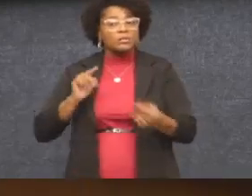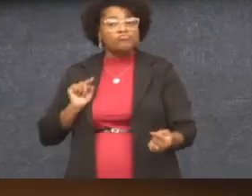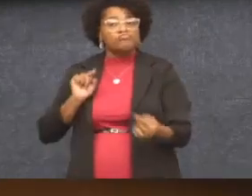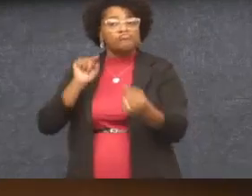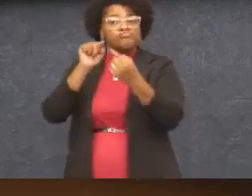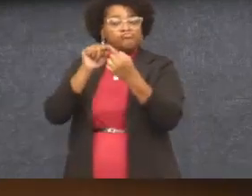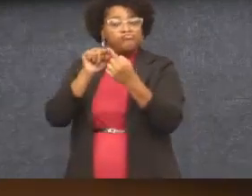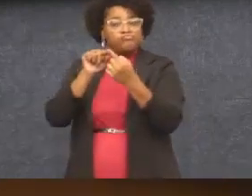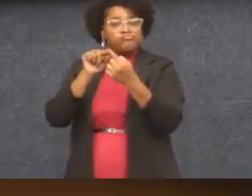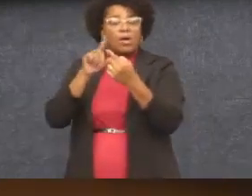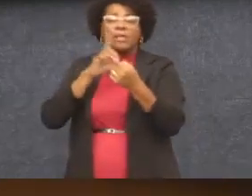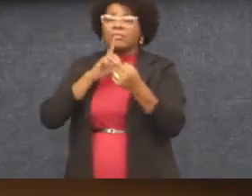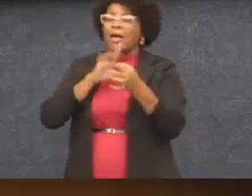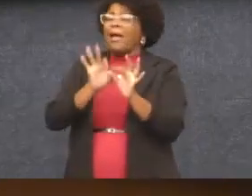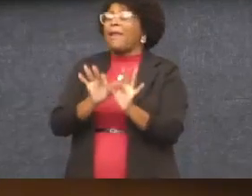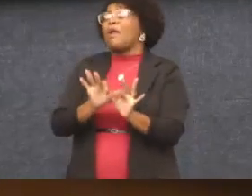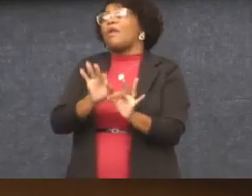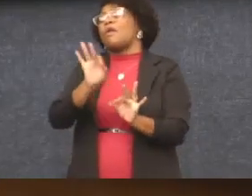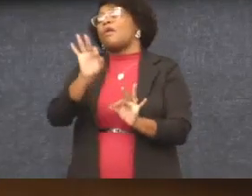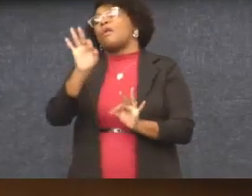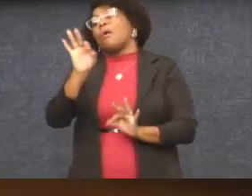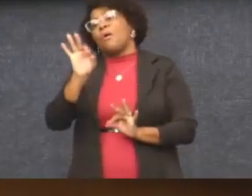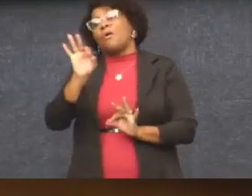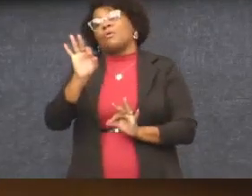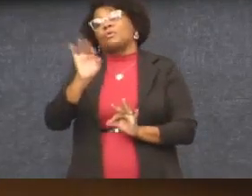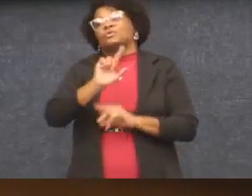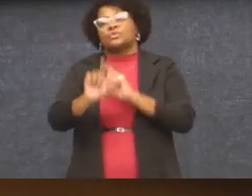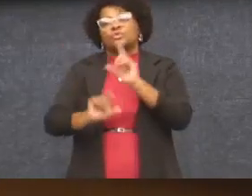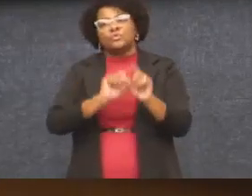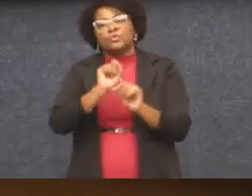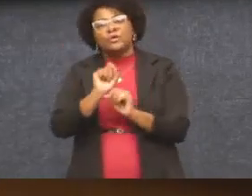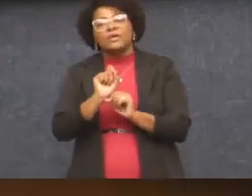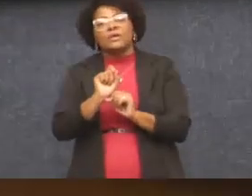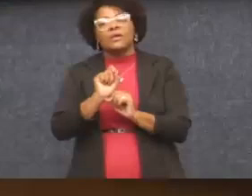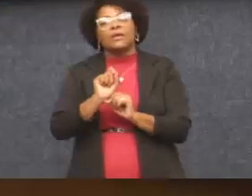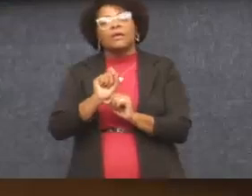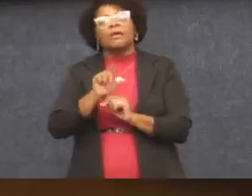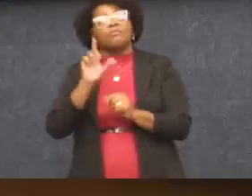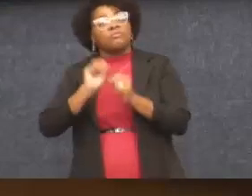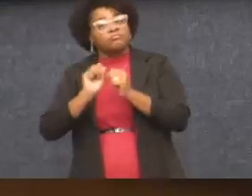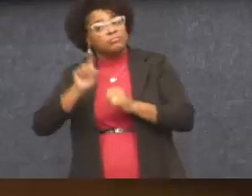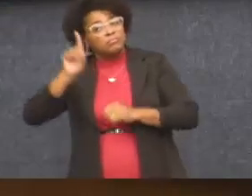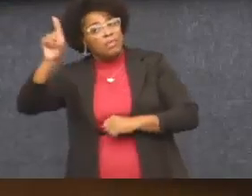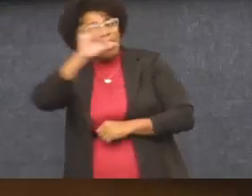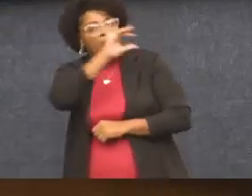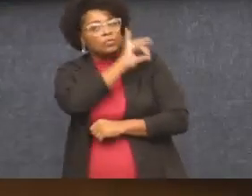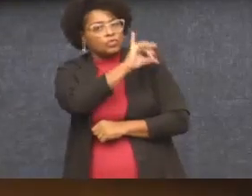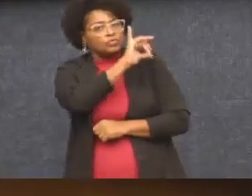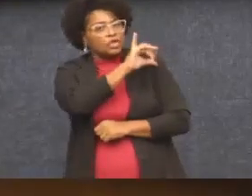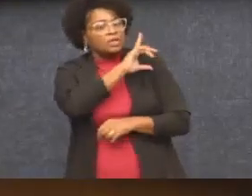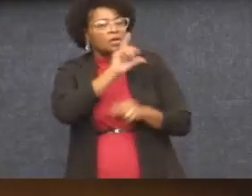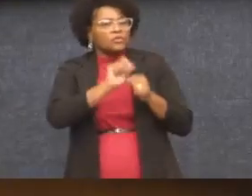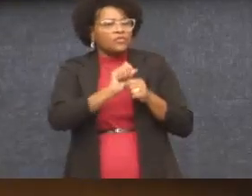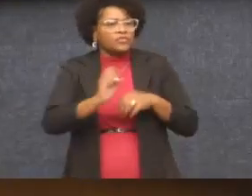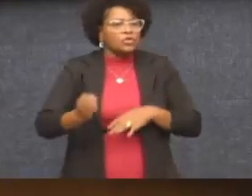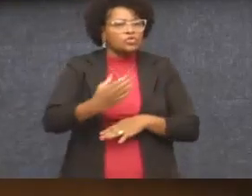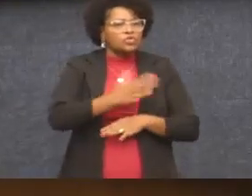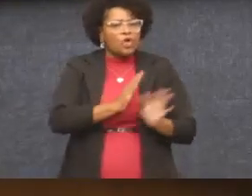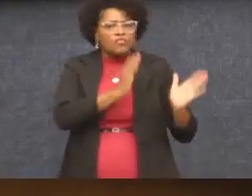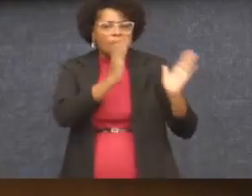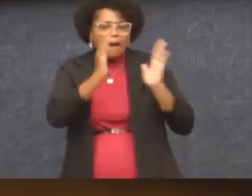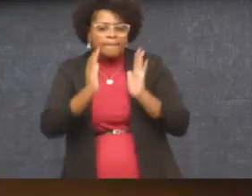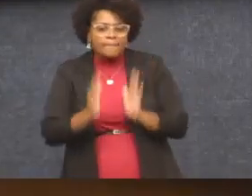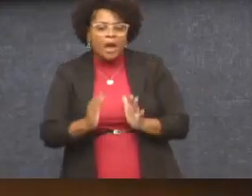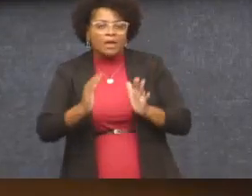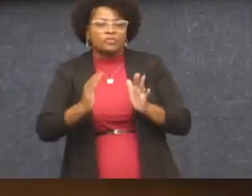está muito distante da ousadia do Washington Fajardo, no Rio de Janeiro, que requalificou aquela parte da cidade e vem